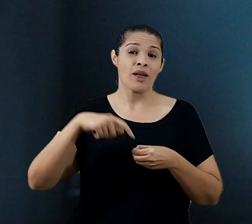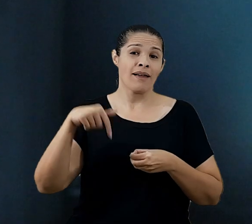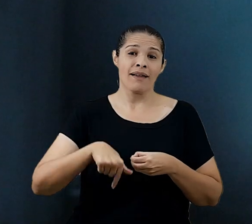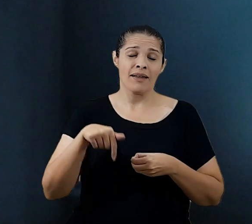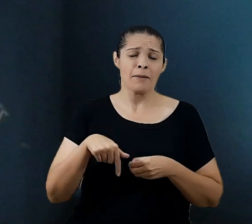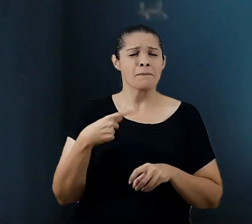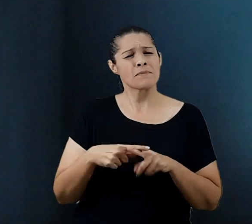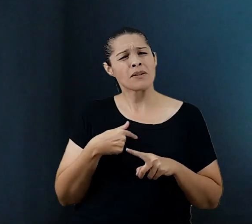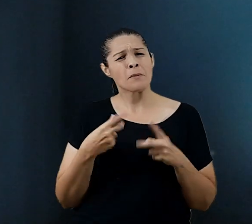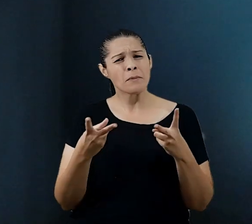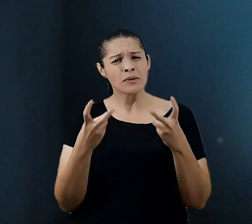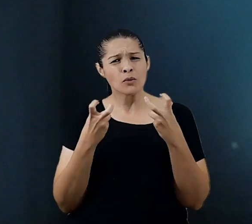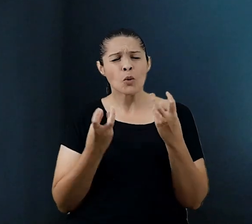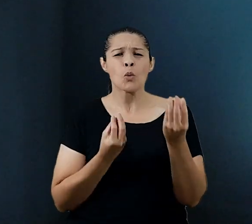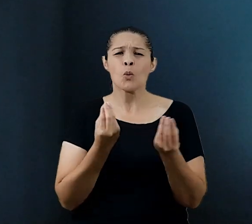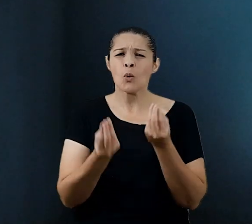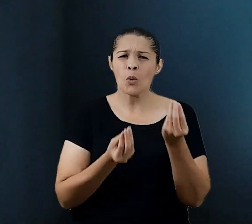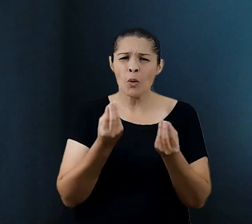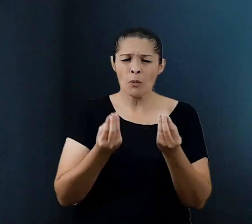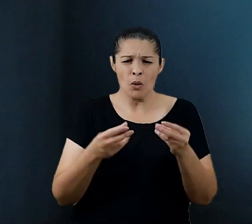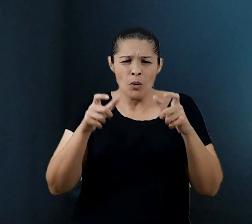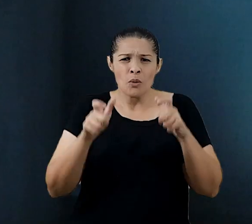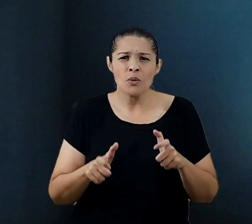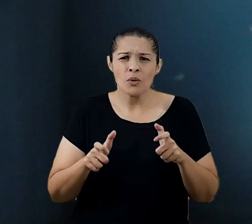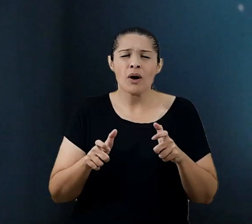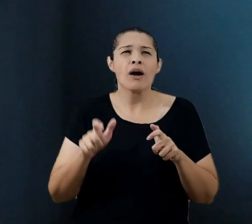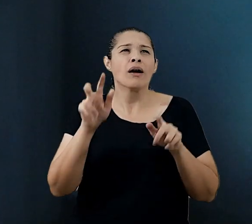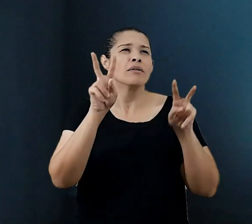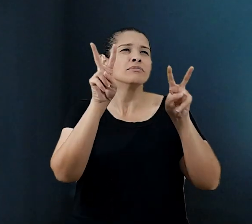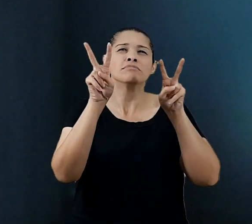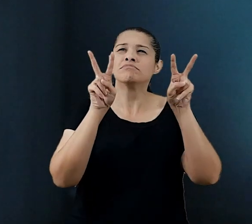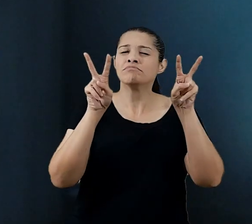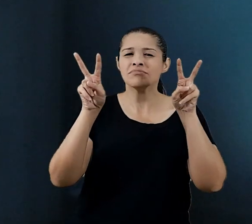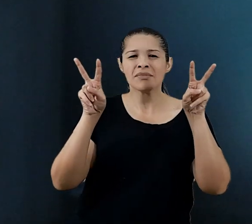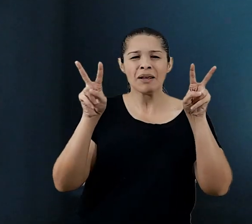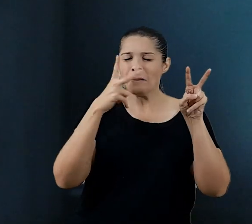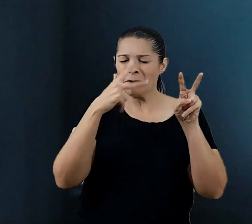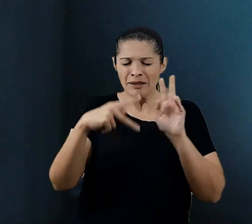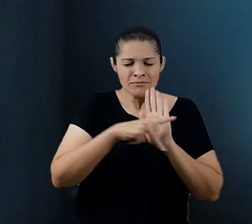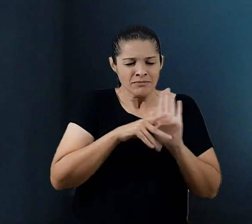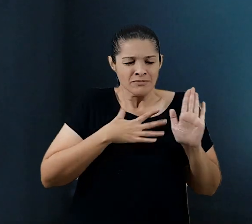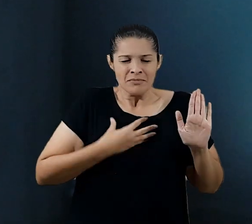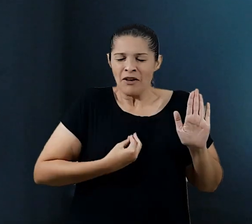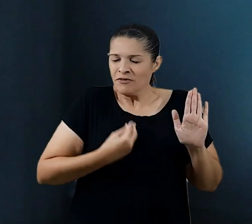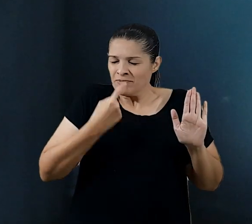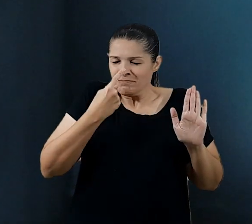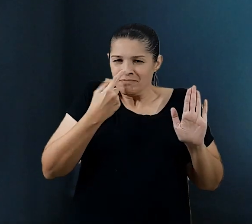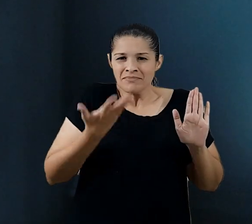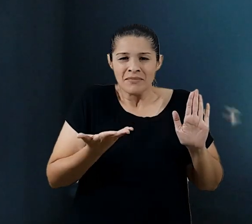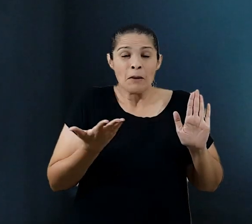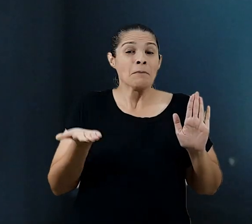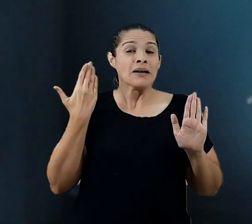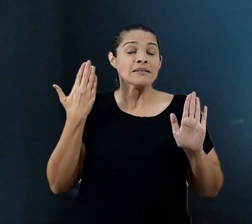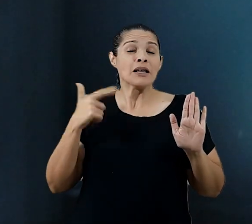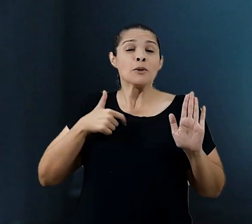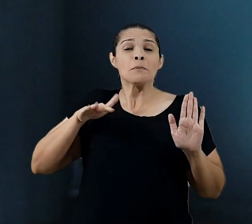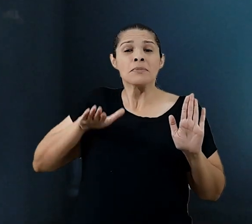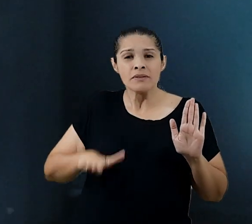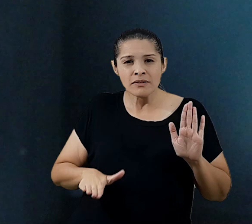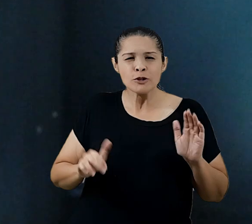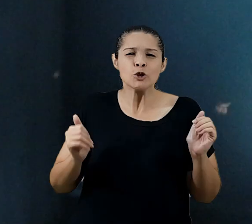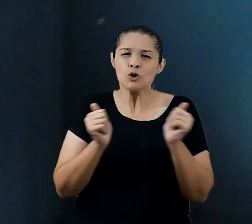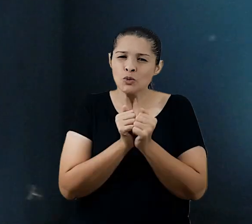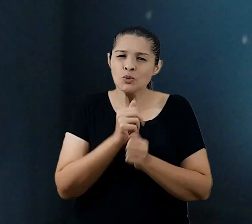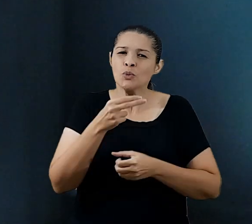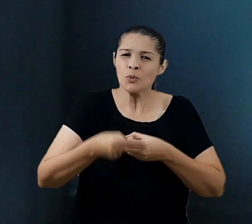como o observatório em si fazia parte da minha vida. Tanto desde pequeno, quando fazia pequenas observações junto com a